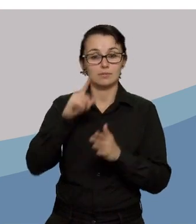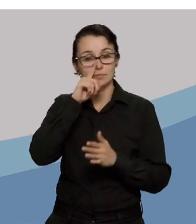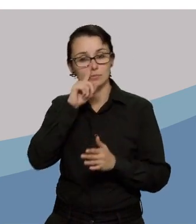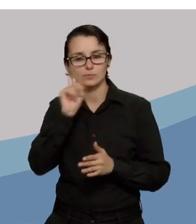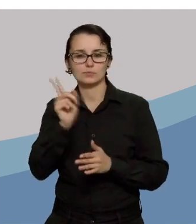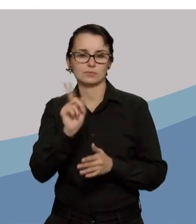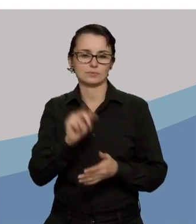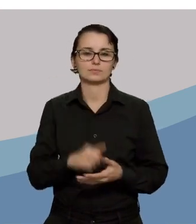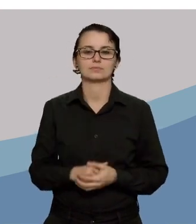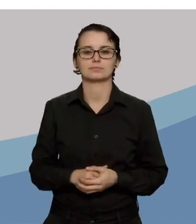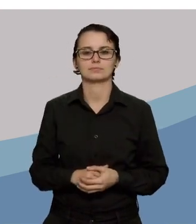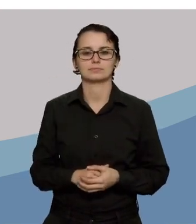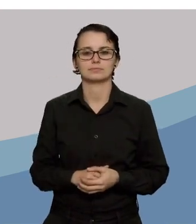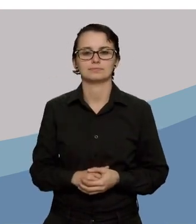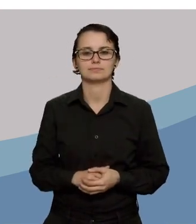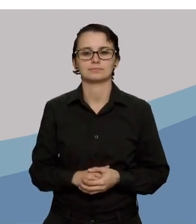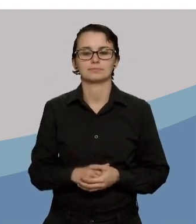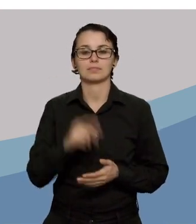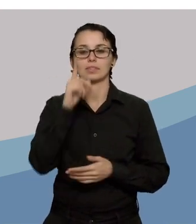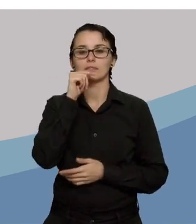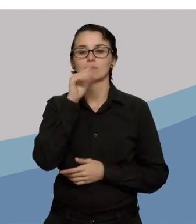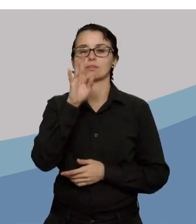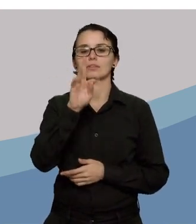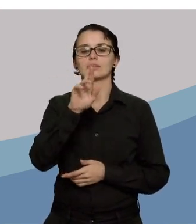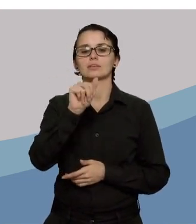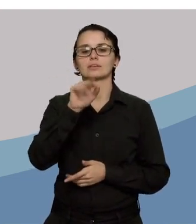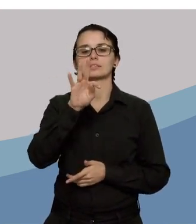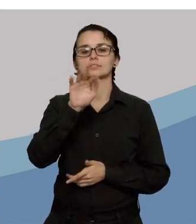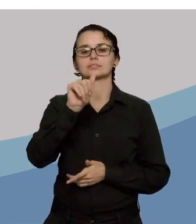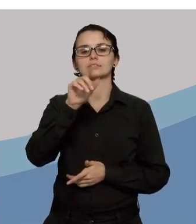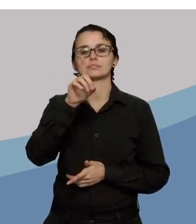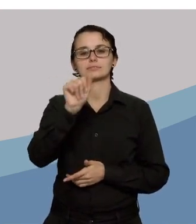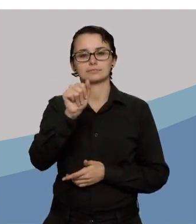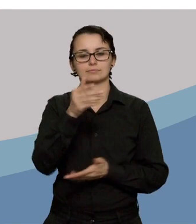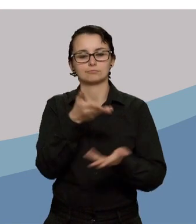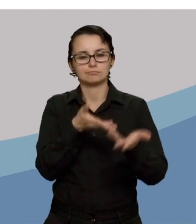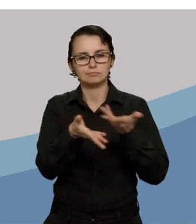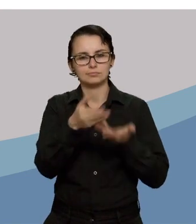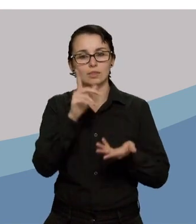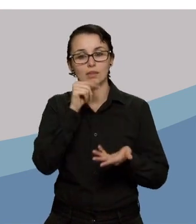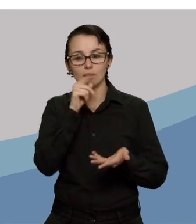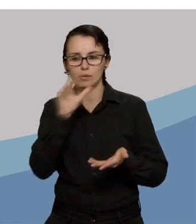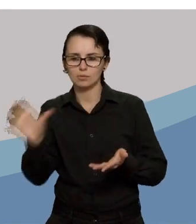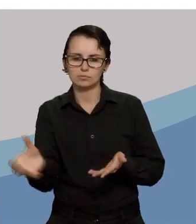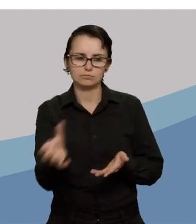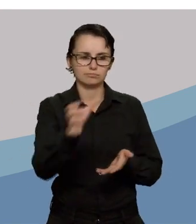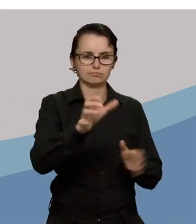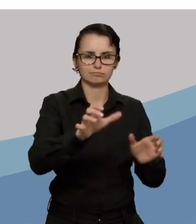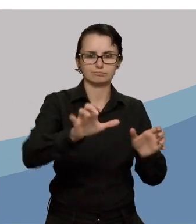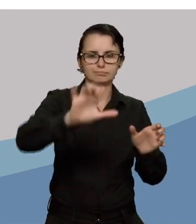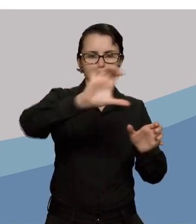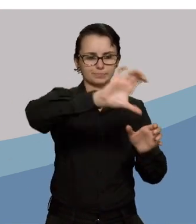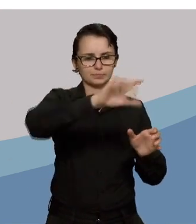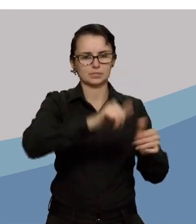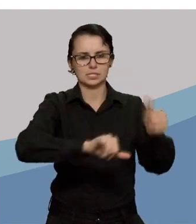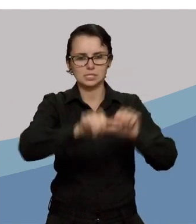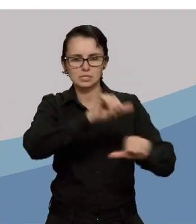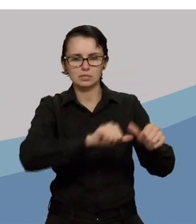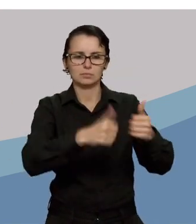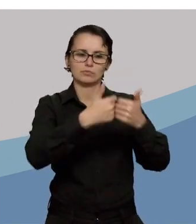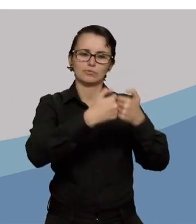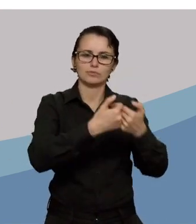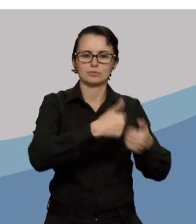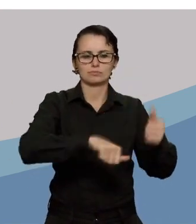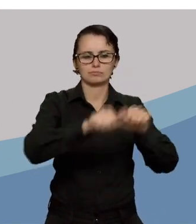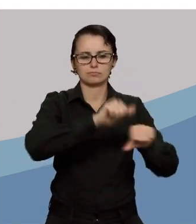implicam riscos à saúde. Água tratada, água submetida a processos físicos, químicos